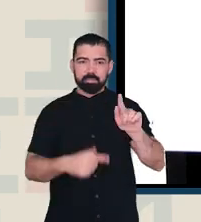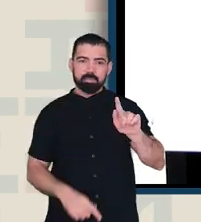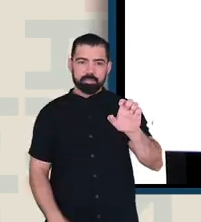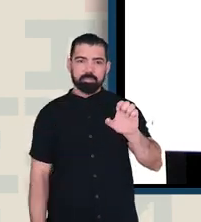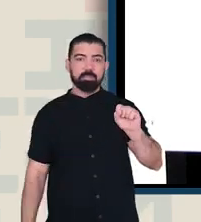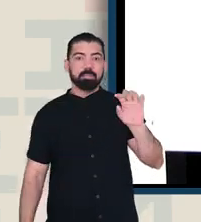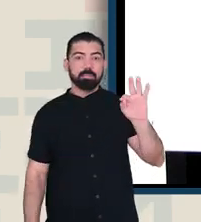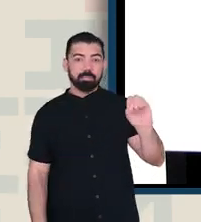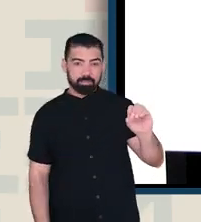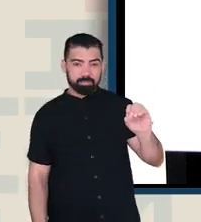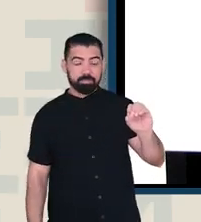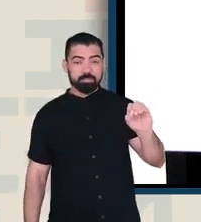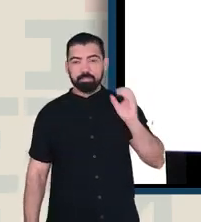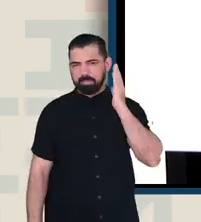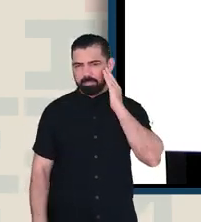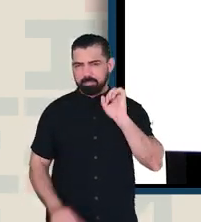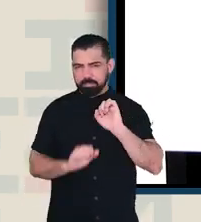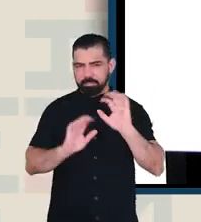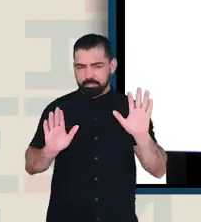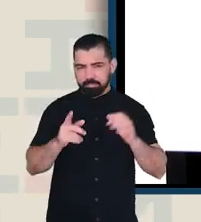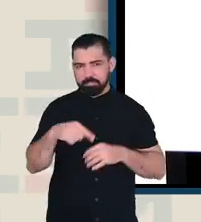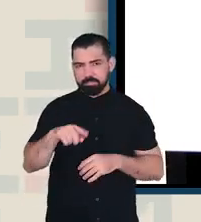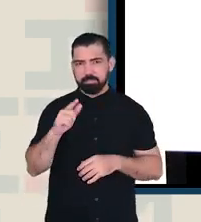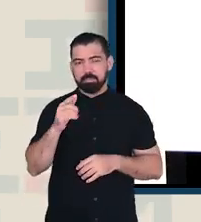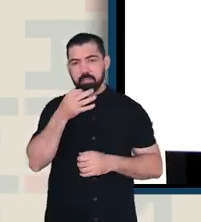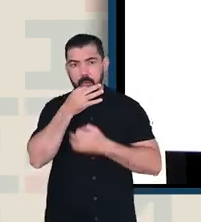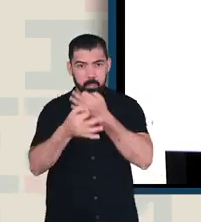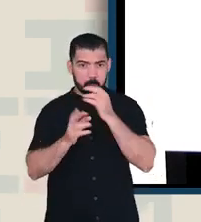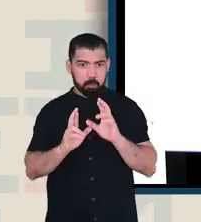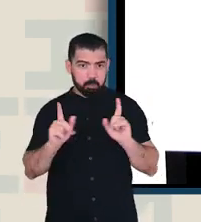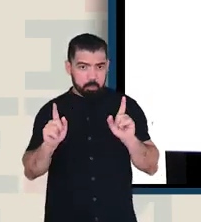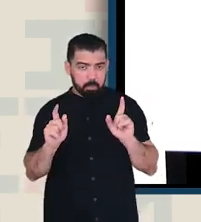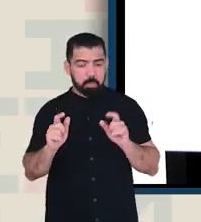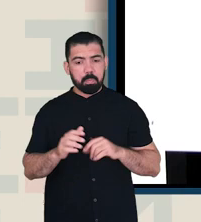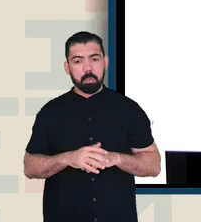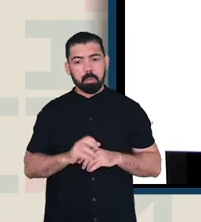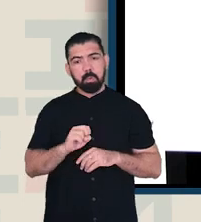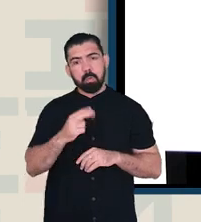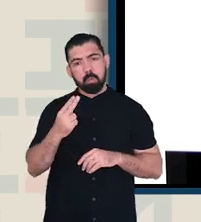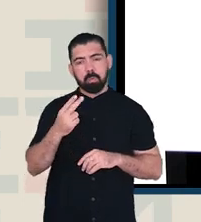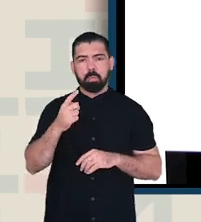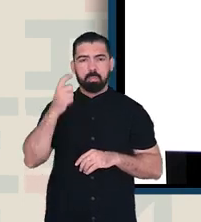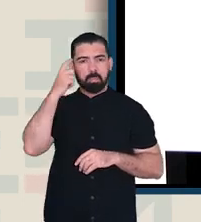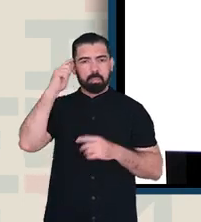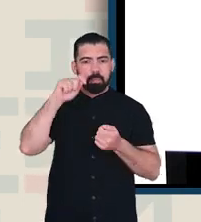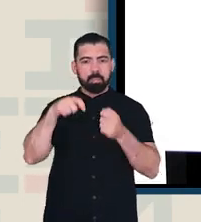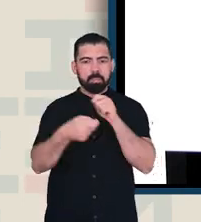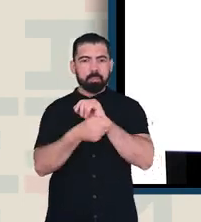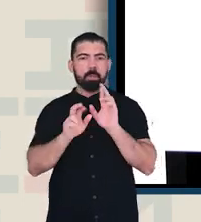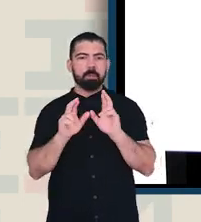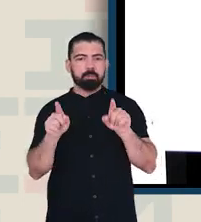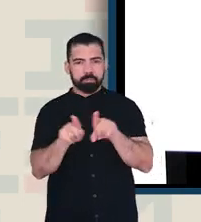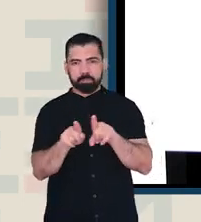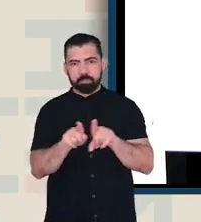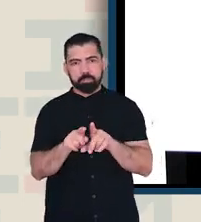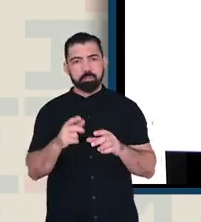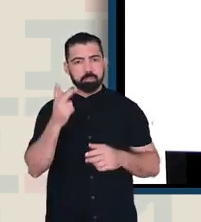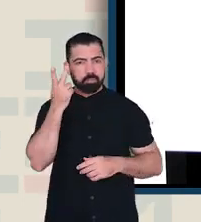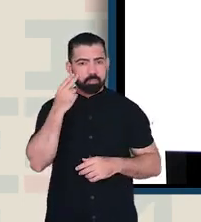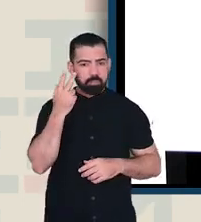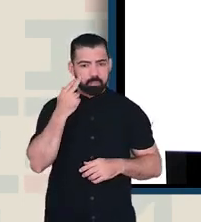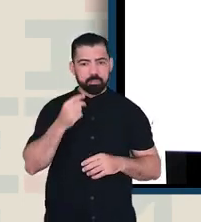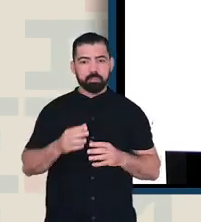Pode ser que vocês tenham outra opinião, outra interpretação.